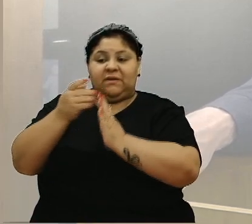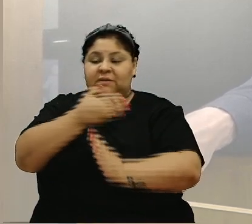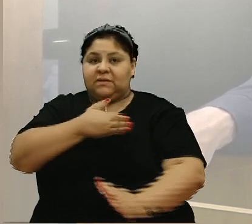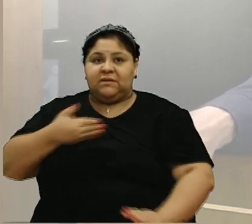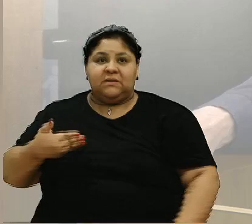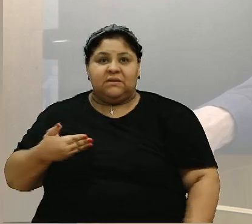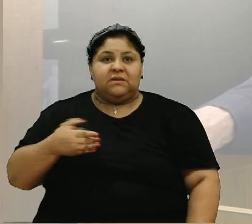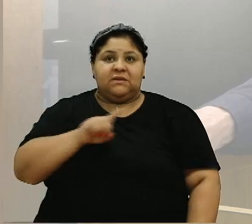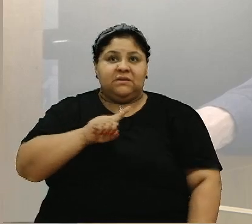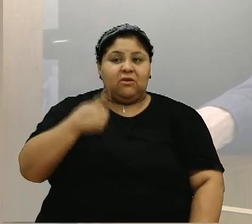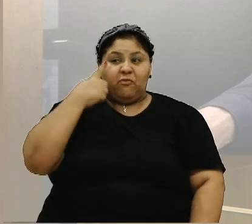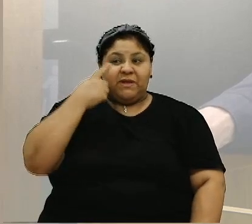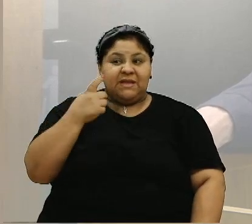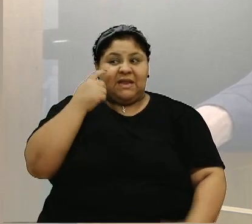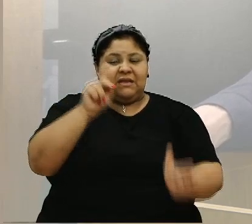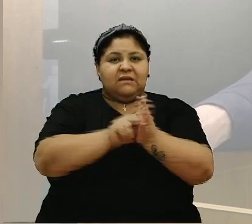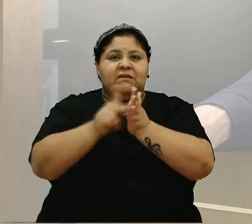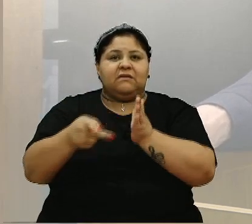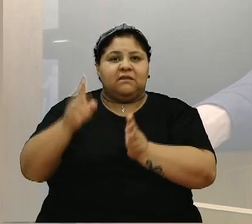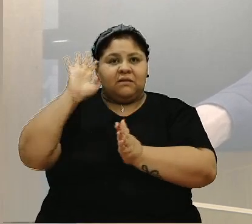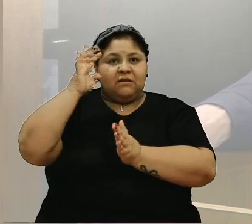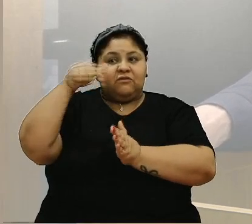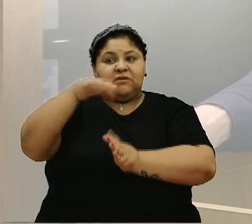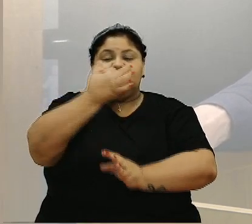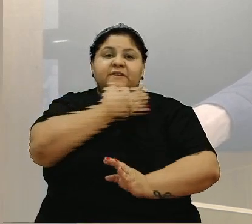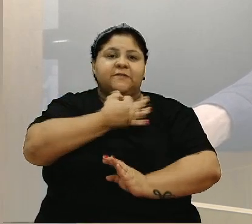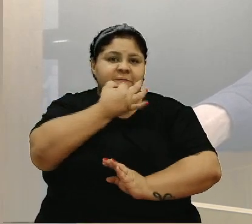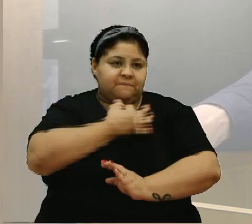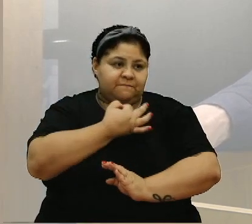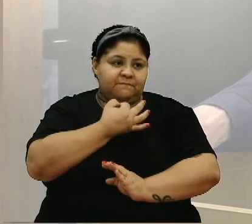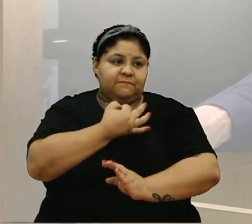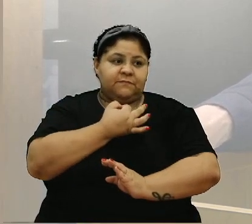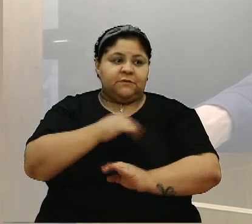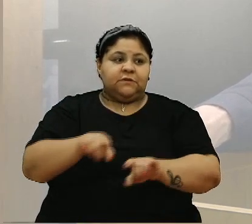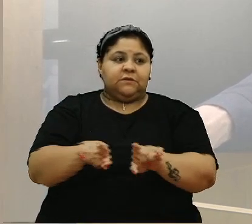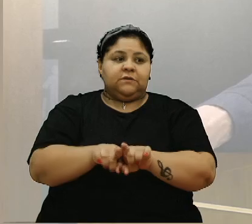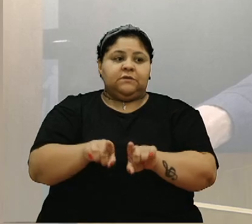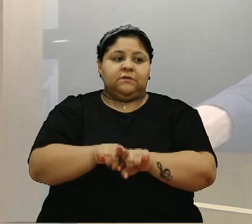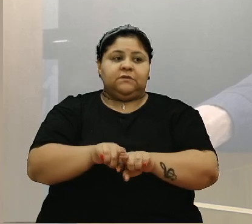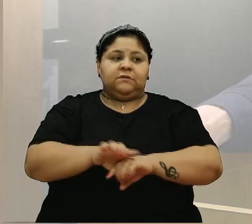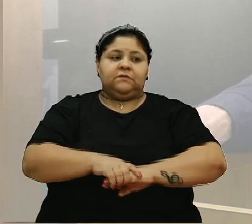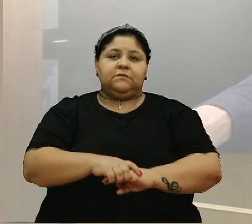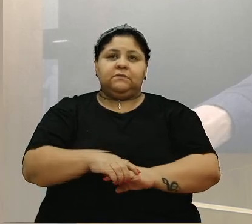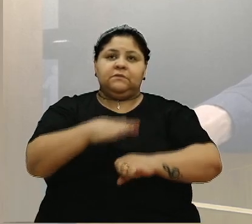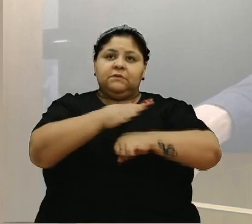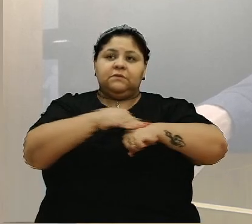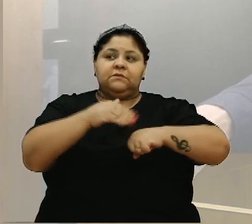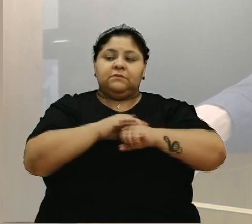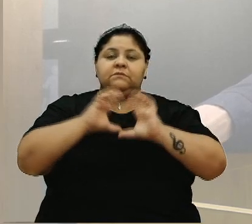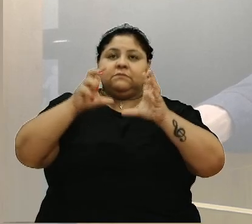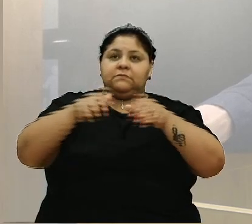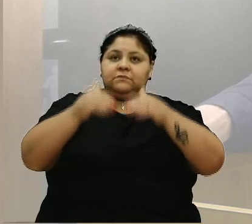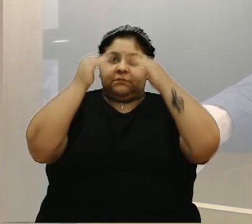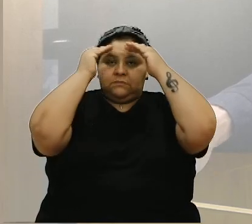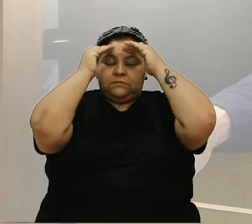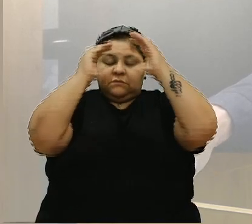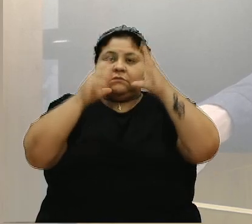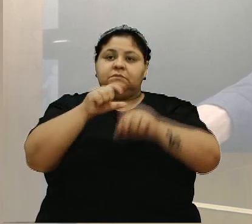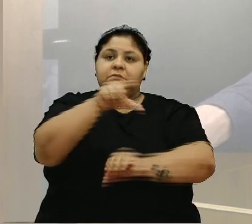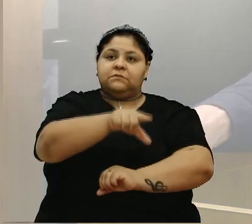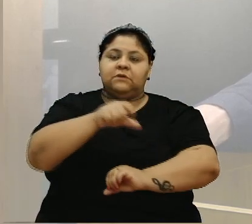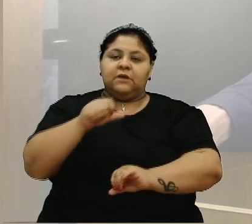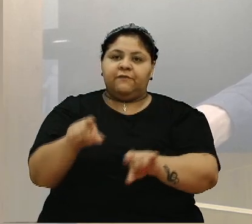para interesses próprios, que é o que aconteceu aqui em Caxias do Sul. Meu muito obrigado, meu carinho a todos aqui, meu respeito a todos eleitos, não